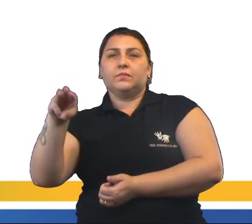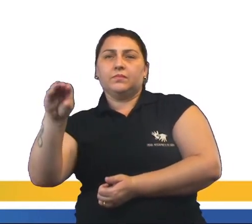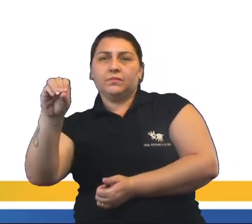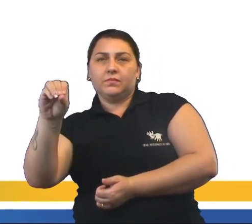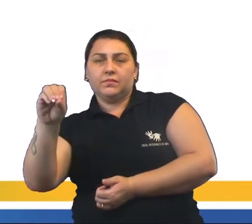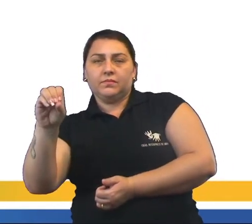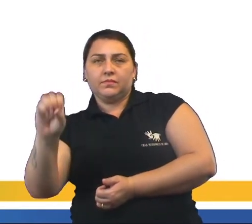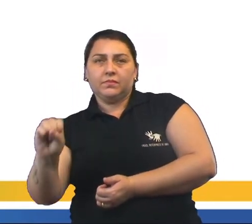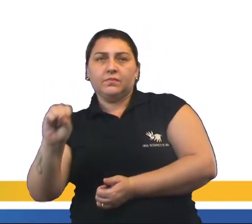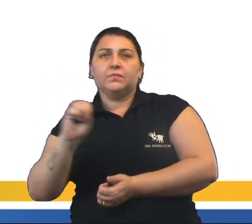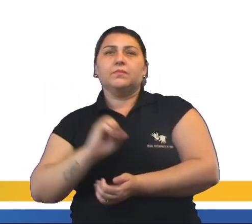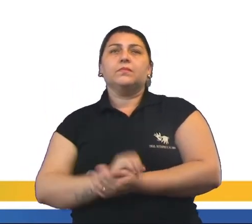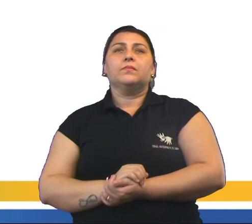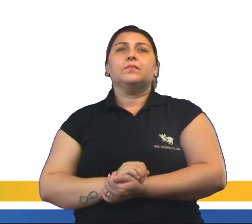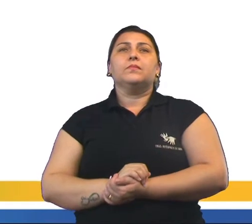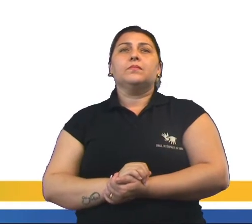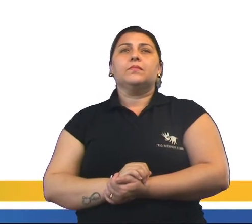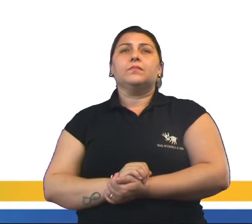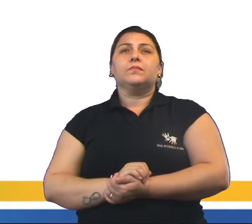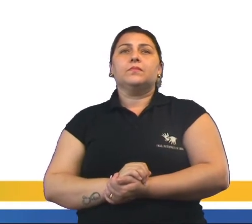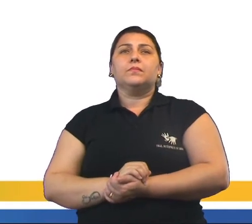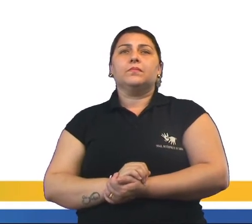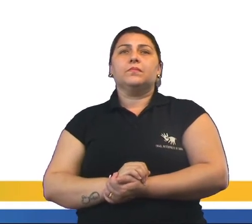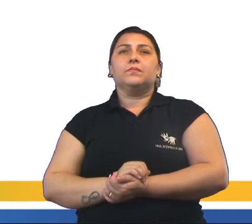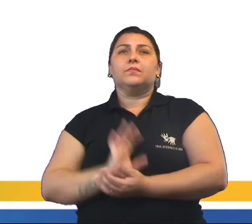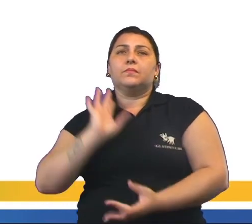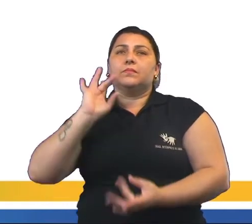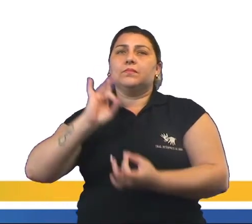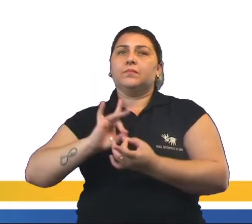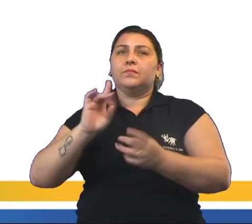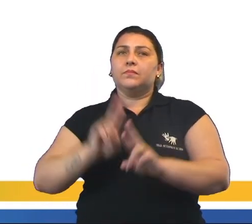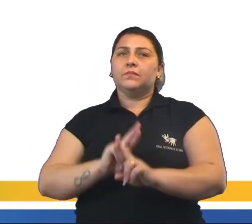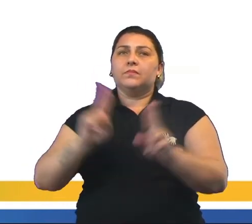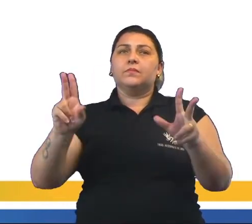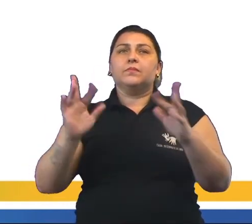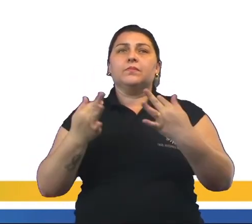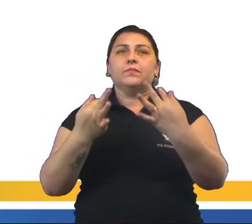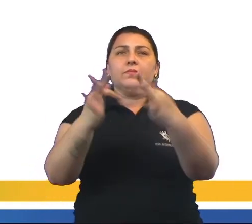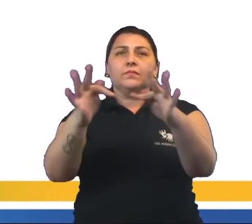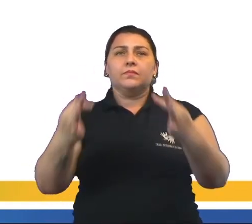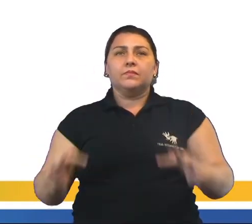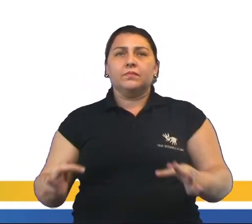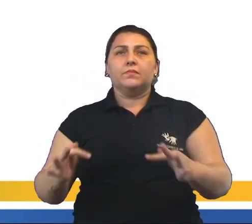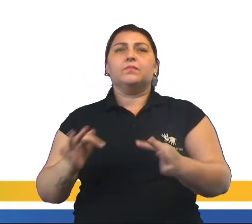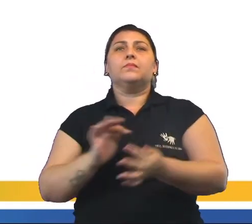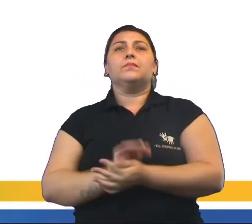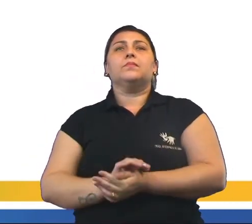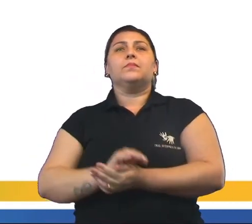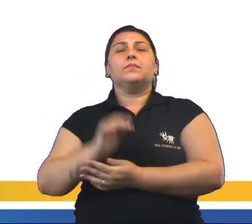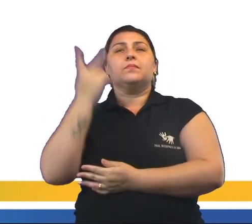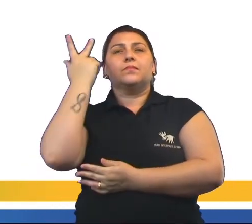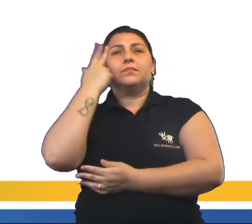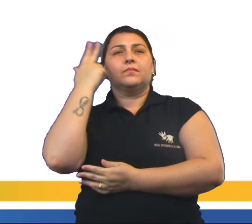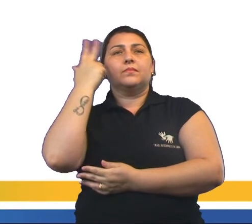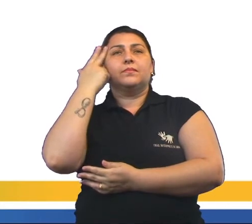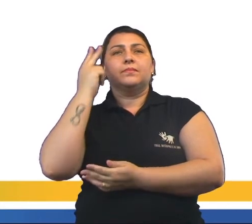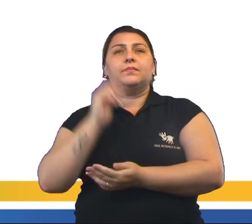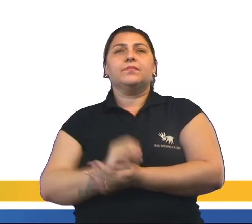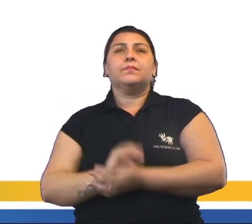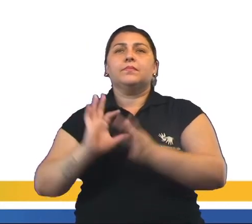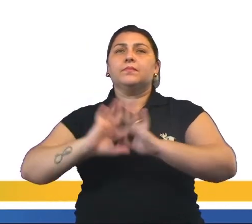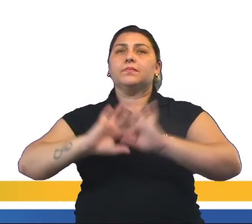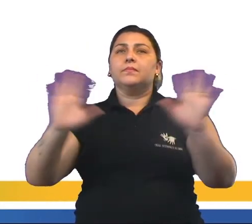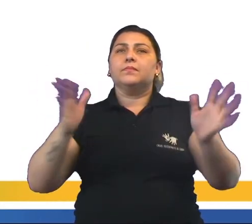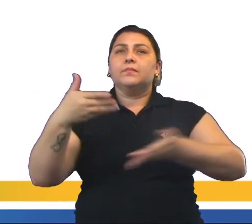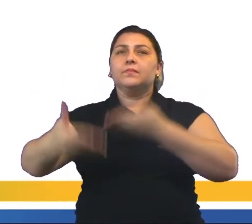acentuava a firmeza, né, no espírito, a indiferença à dor, a submissão à ordem natural das